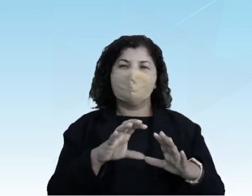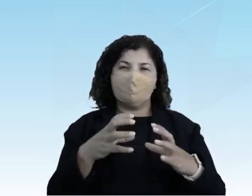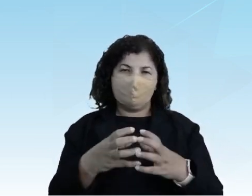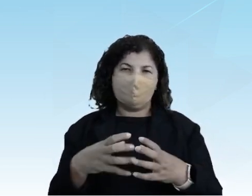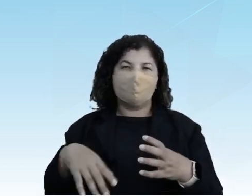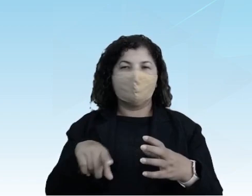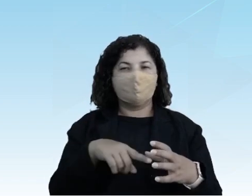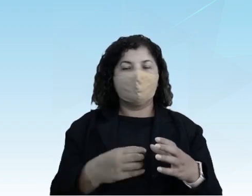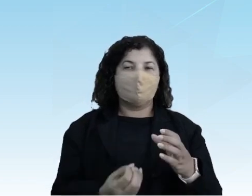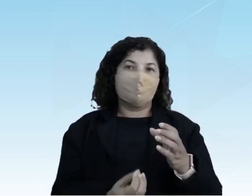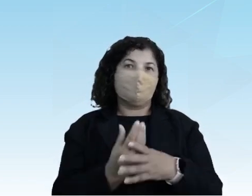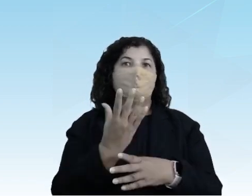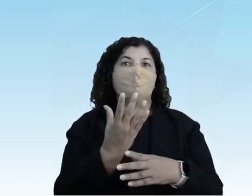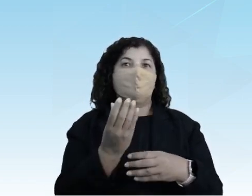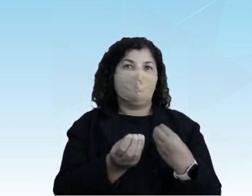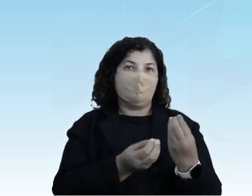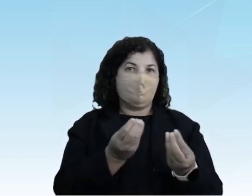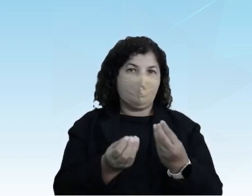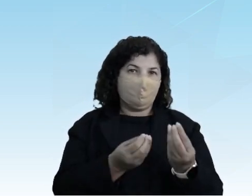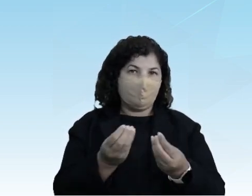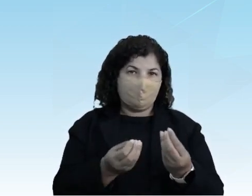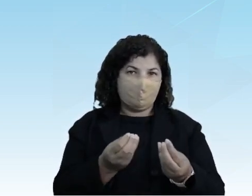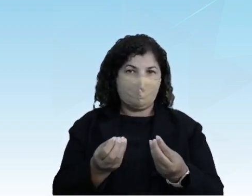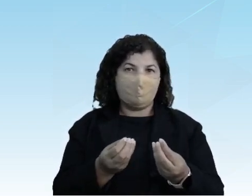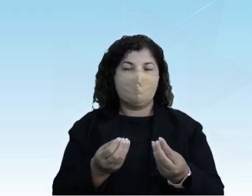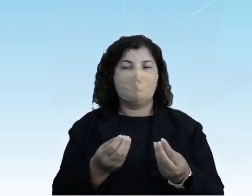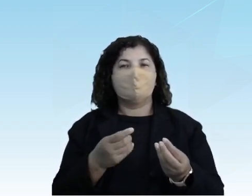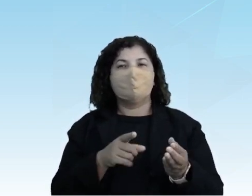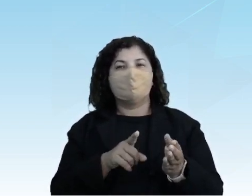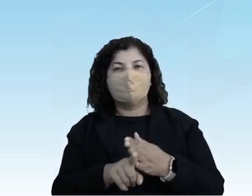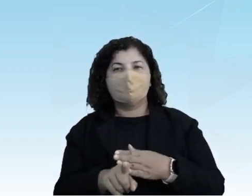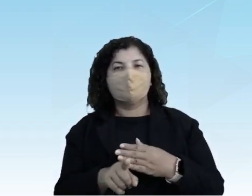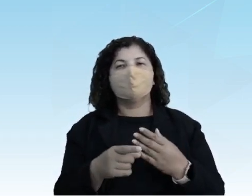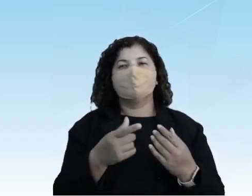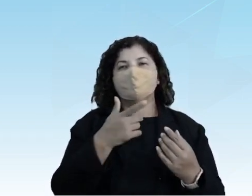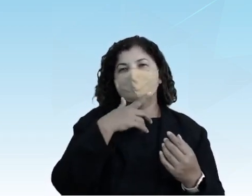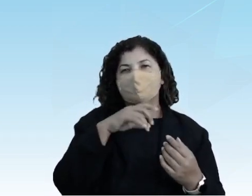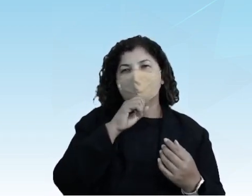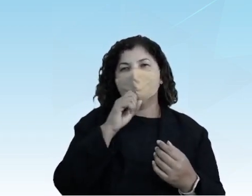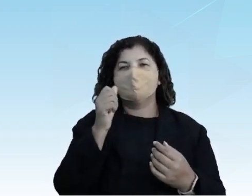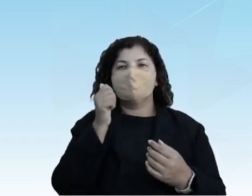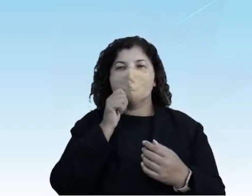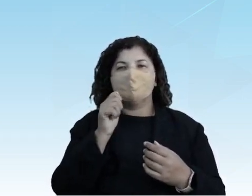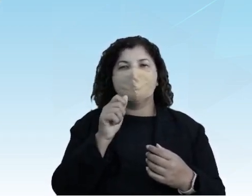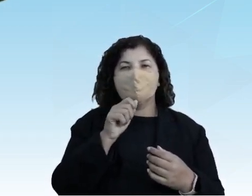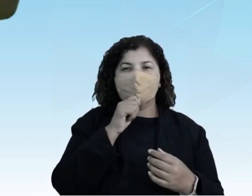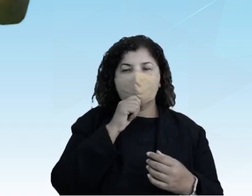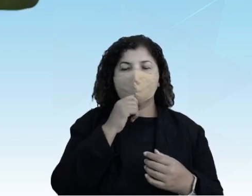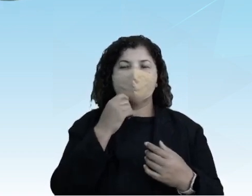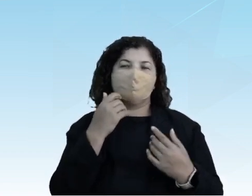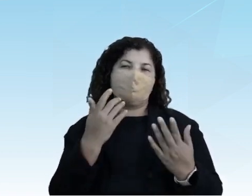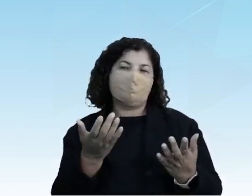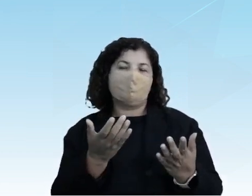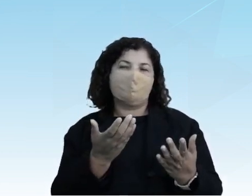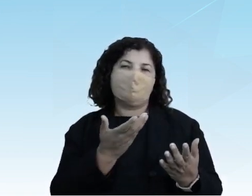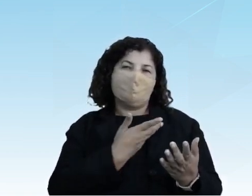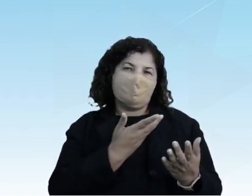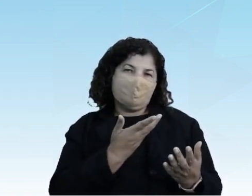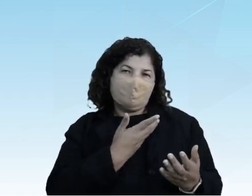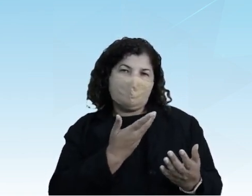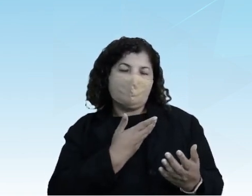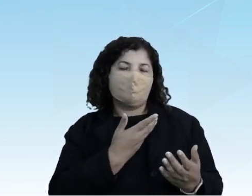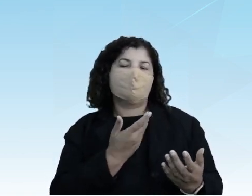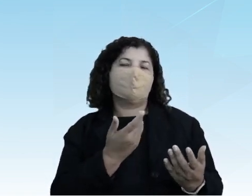como surgiu a sua comunidade? Então, vamos perguntar a papai, a mamãe, aos colegas